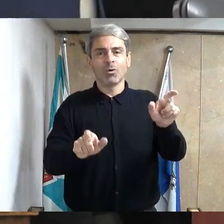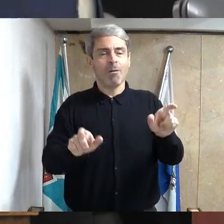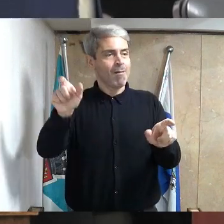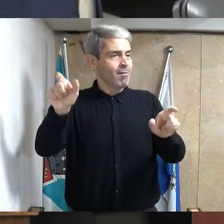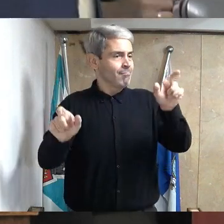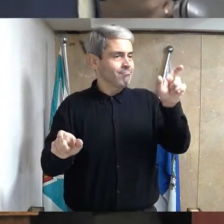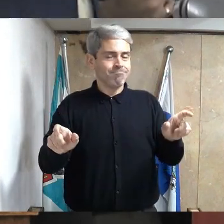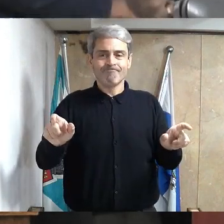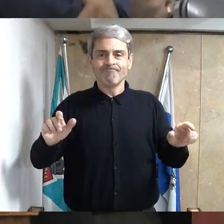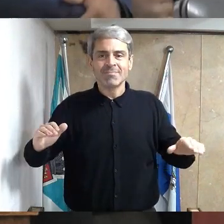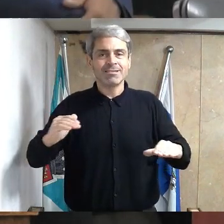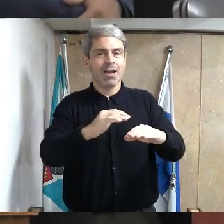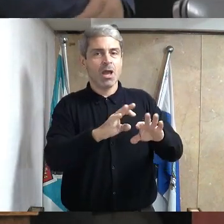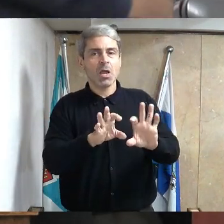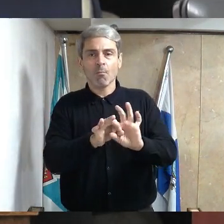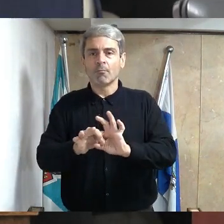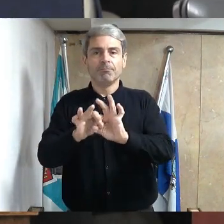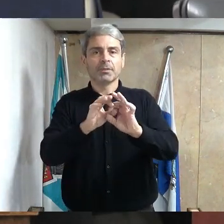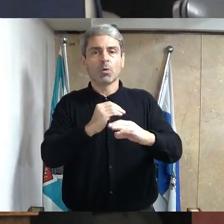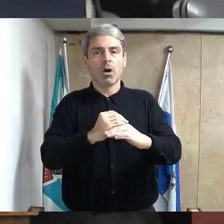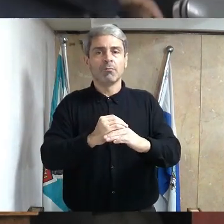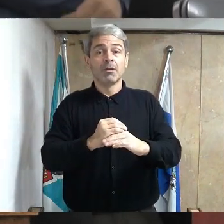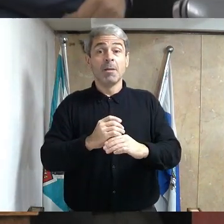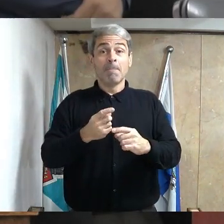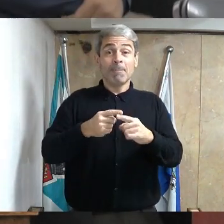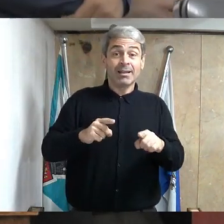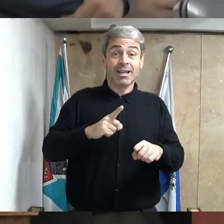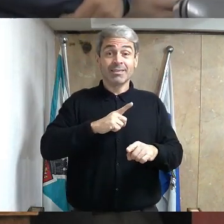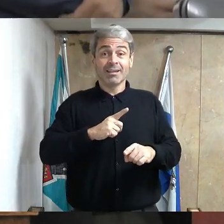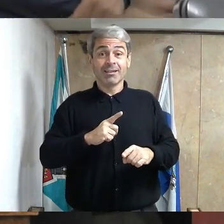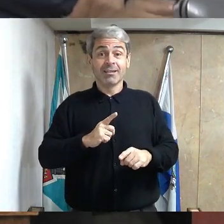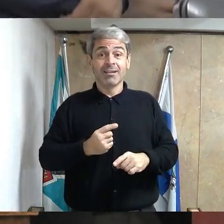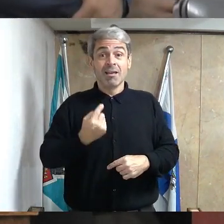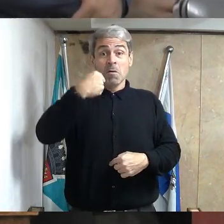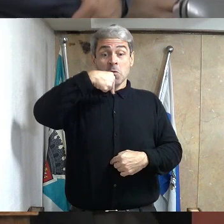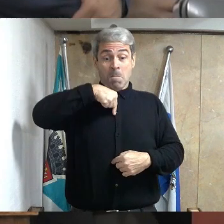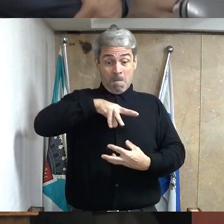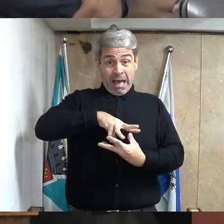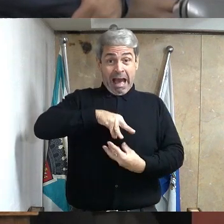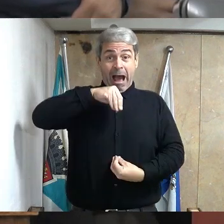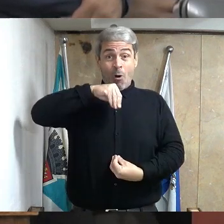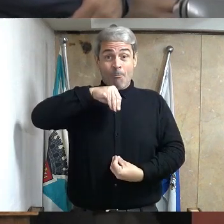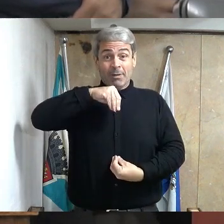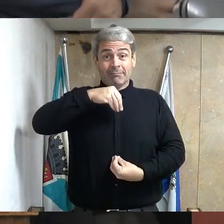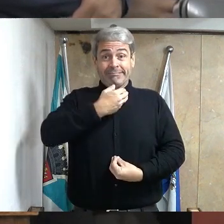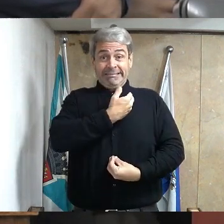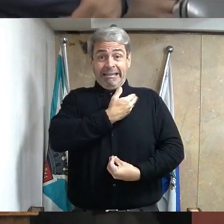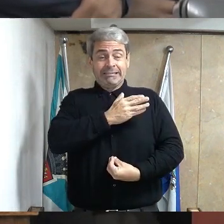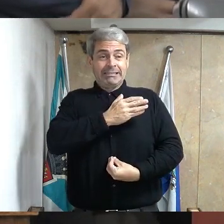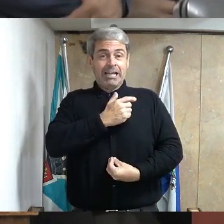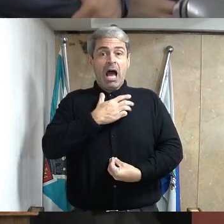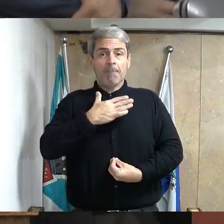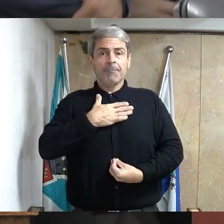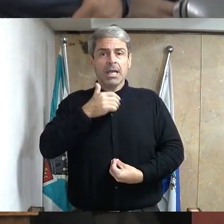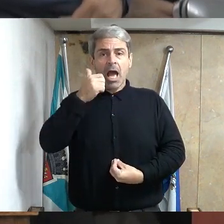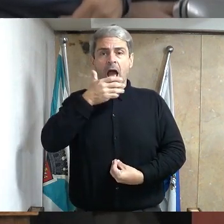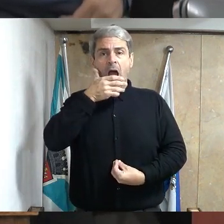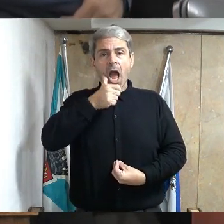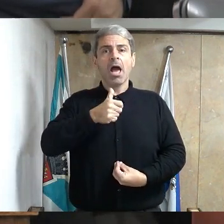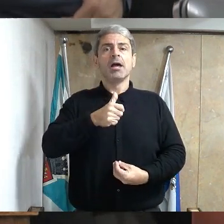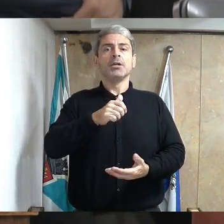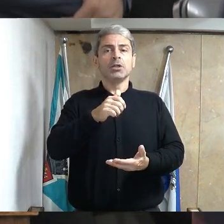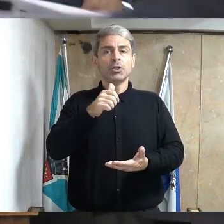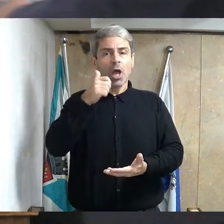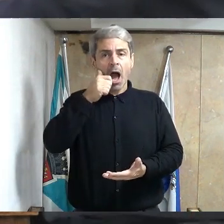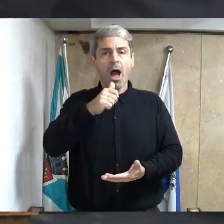Pessoas com a alma ruins, quando falam de um racismo. Minha esposa é negra, tenho muito